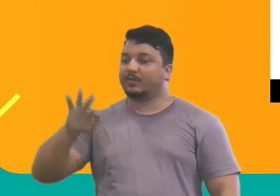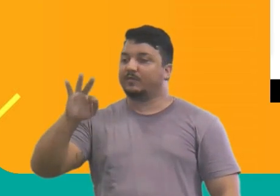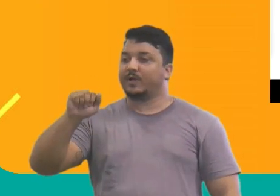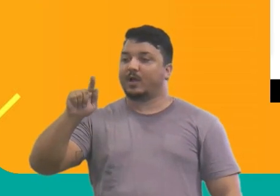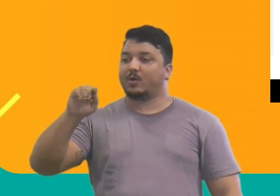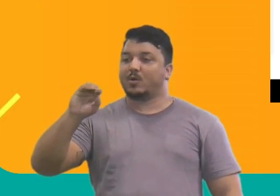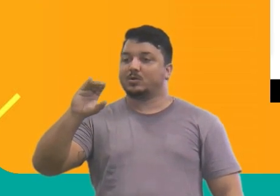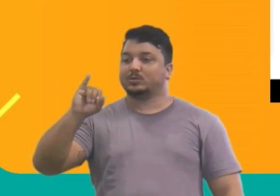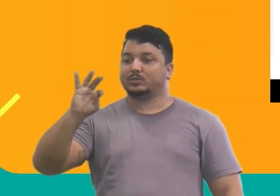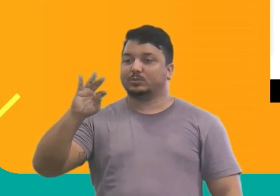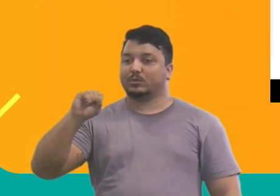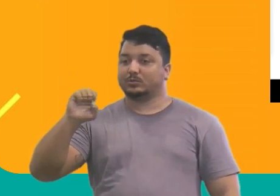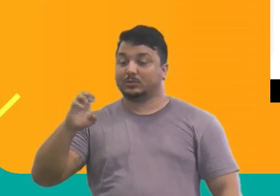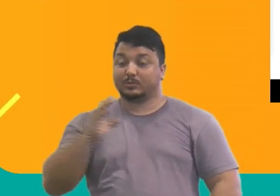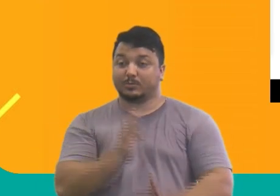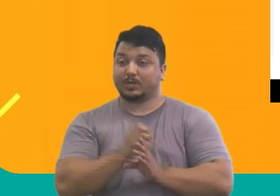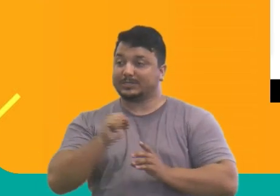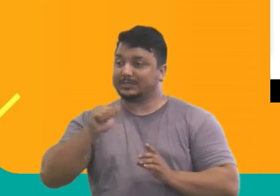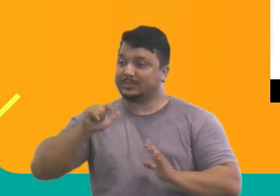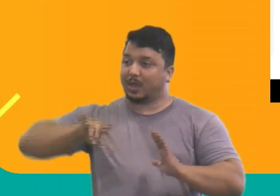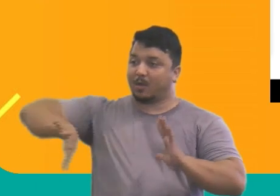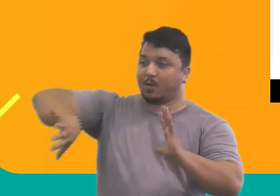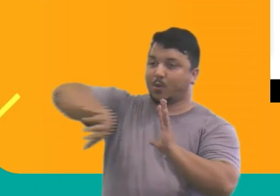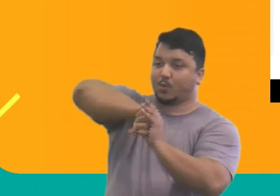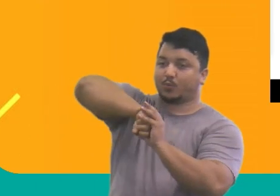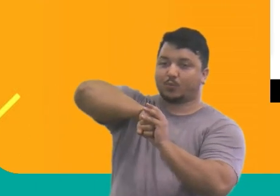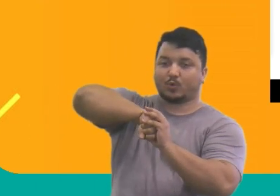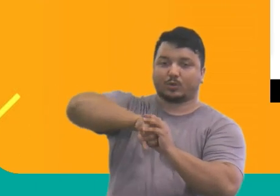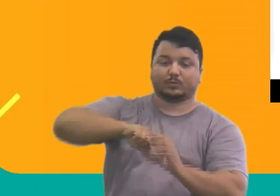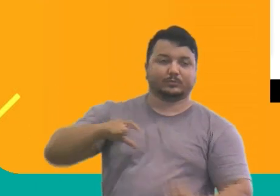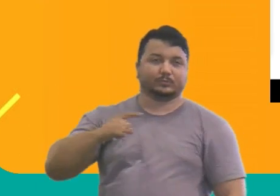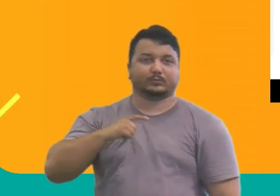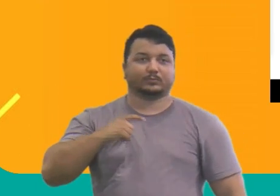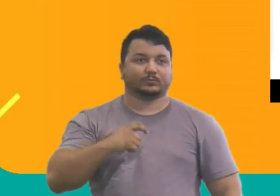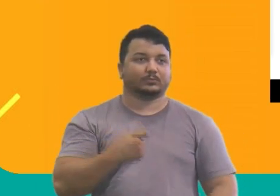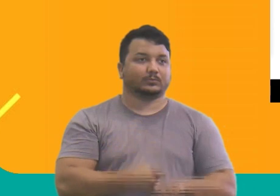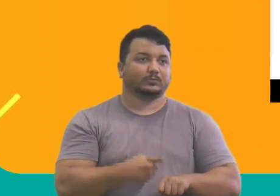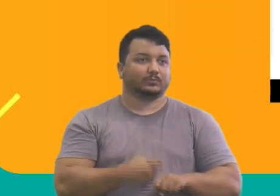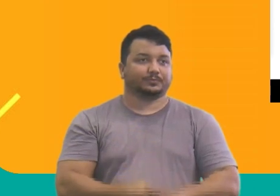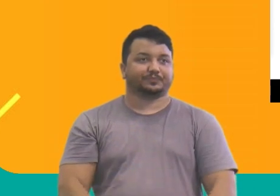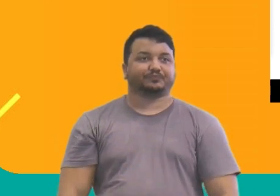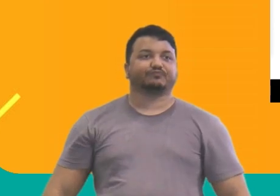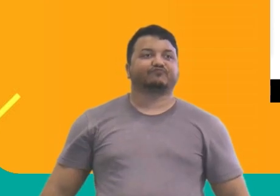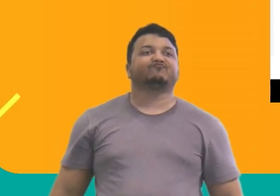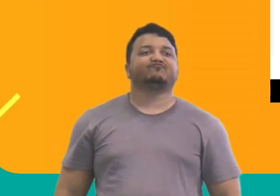fagocitose, porque o sal transportado é uma sólida.